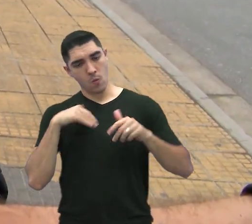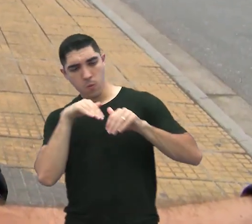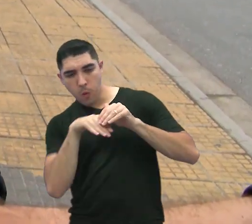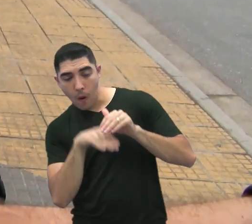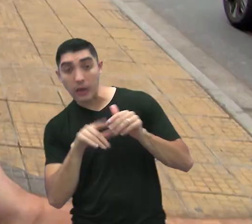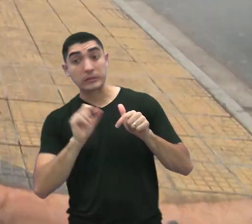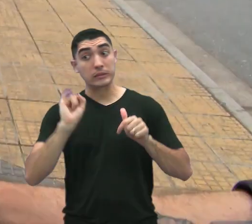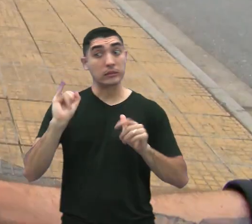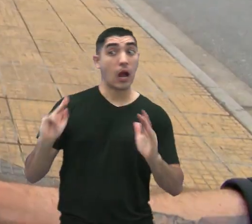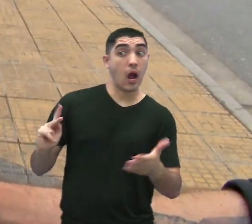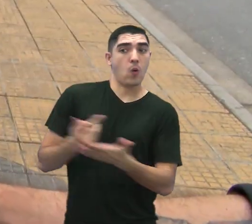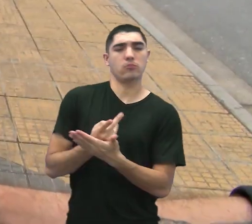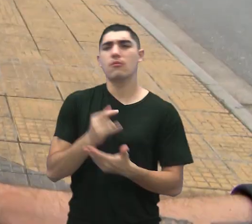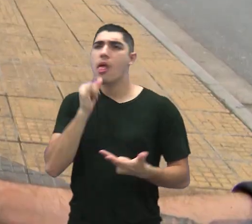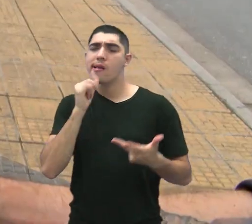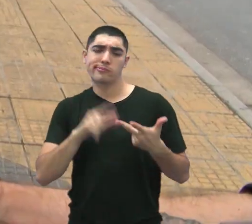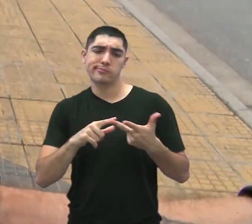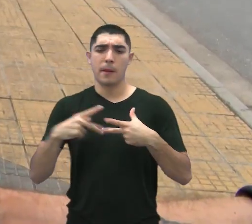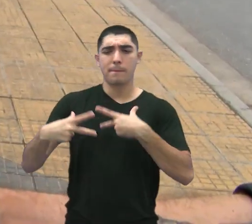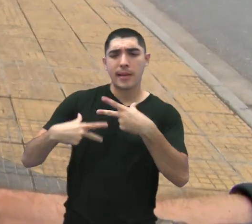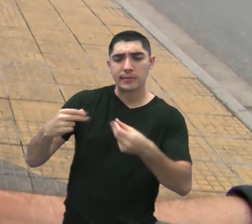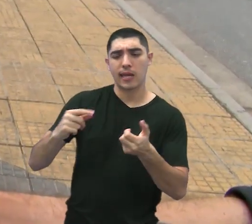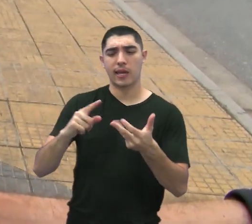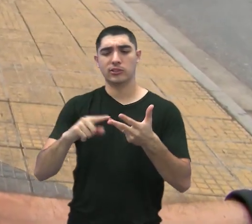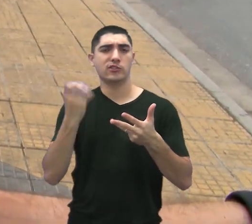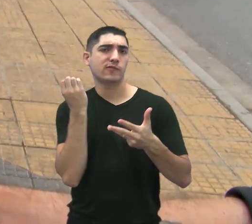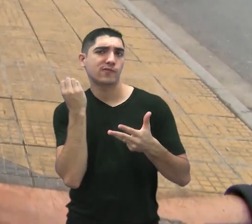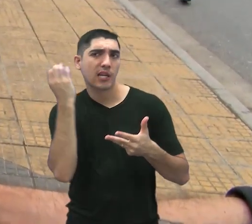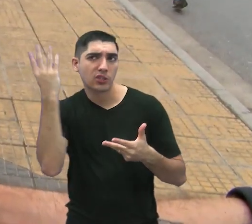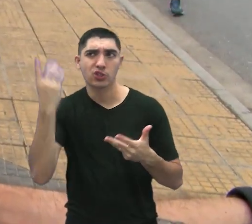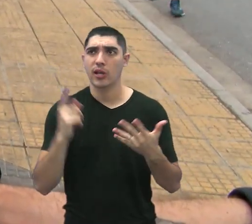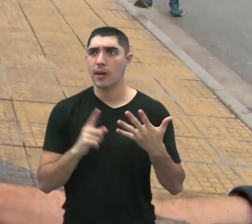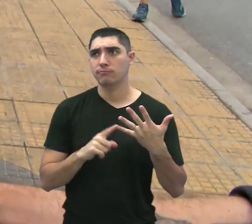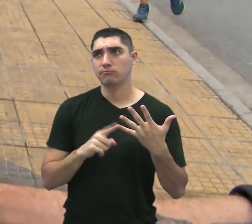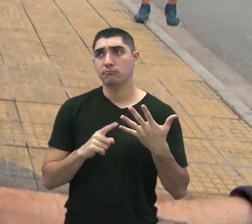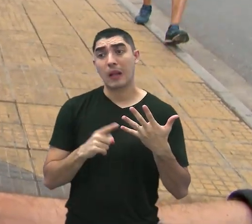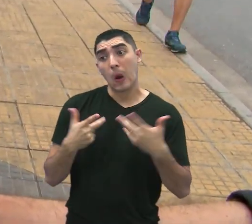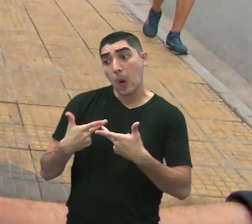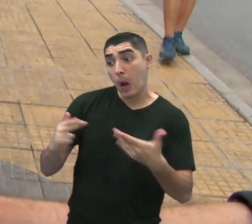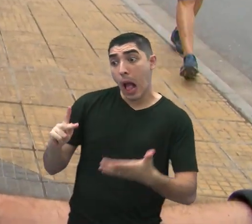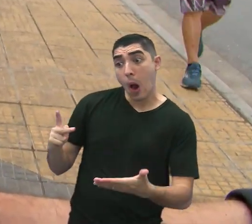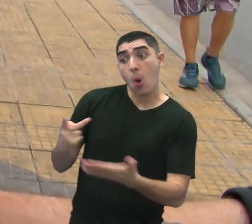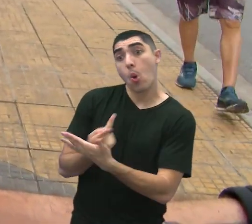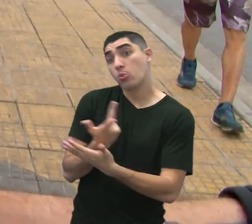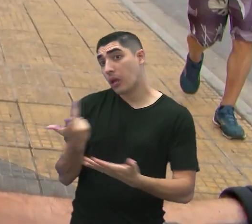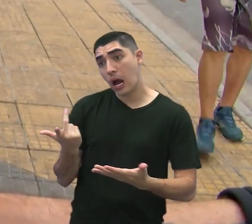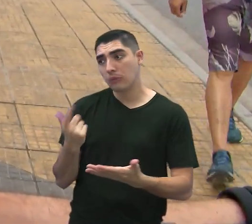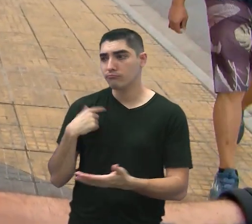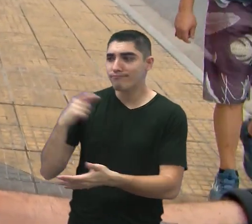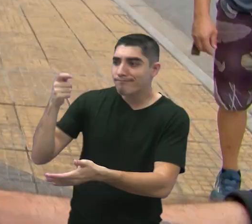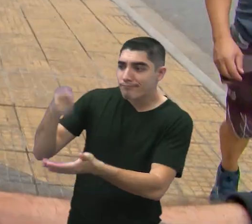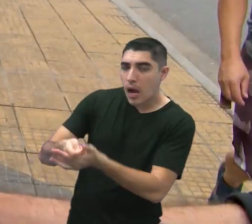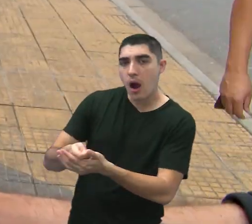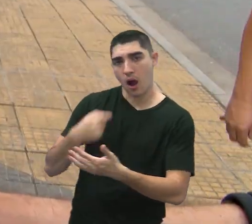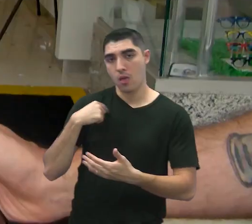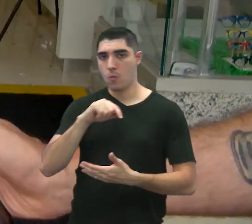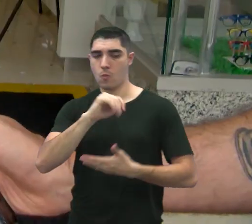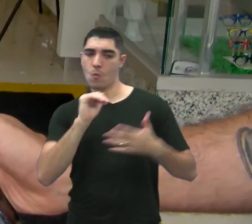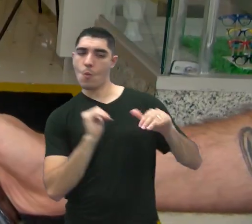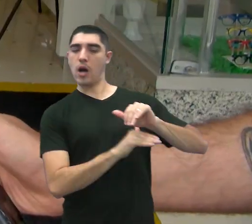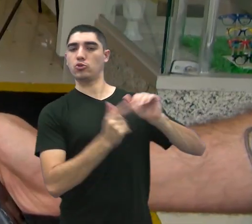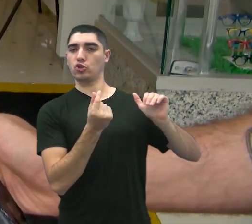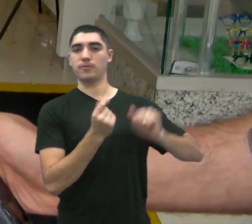alguma necessidade. Presente, viagens, alguma necessidade, alguma conta, sempre me programo.